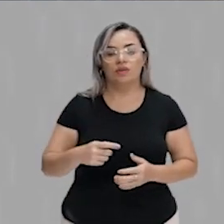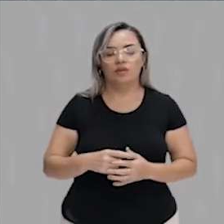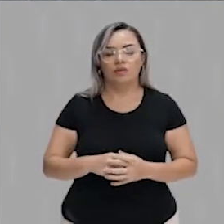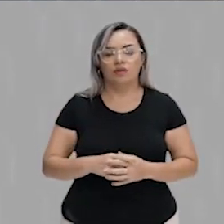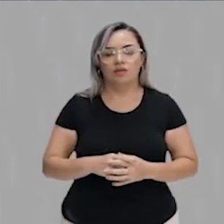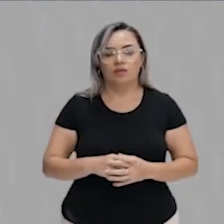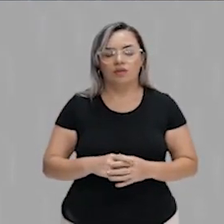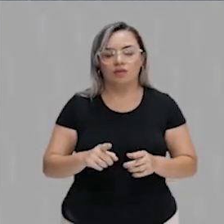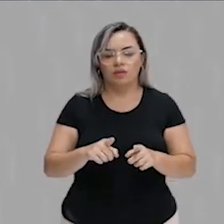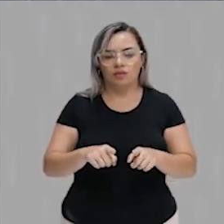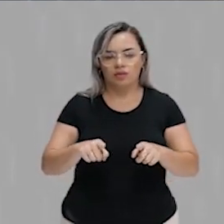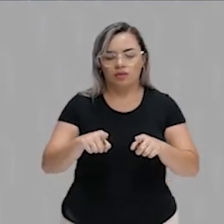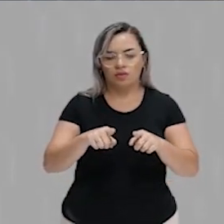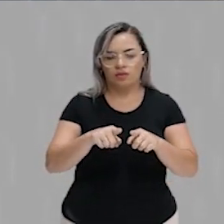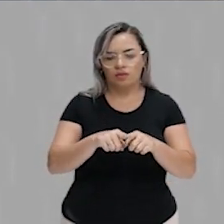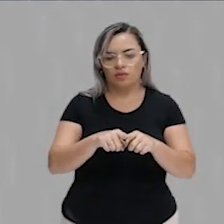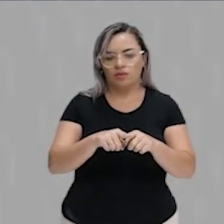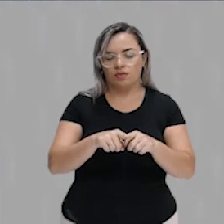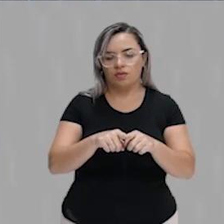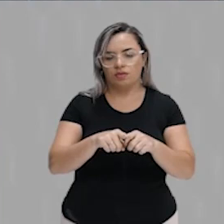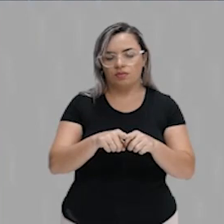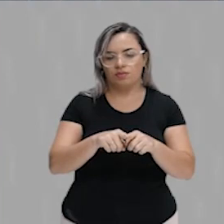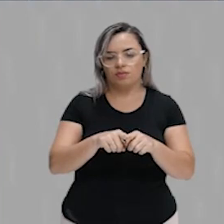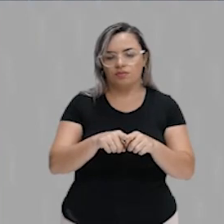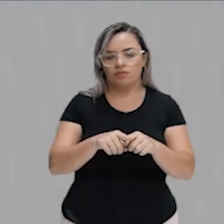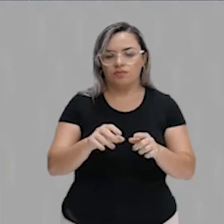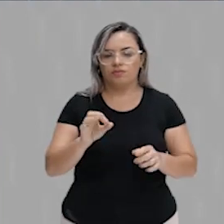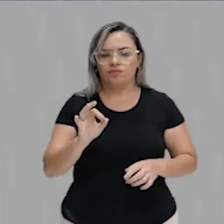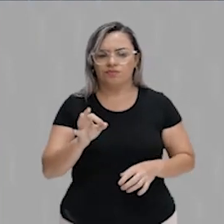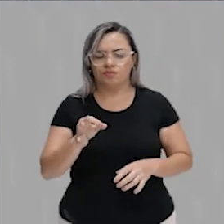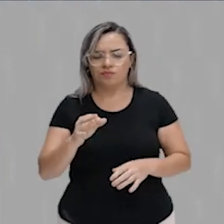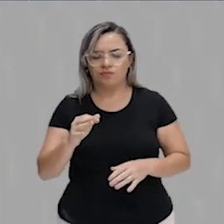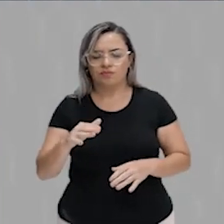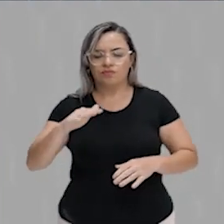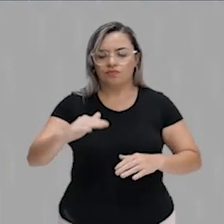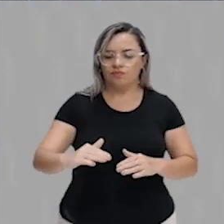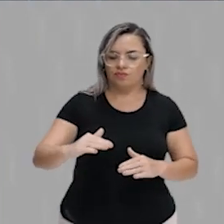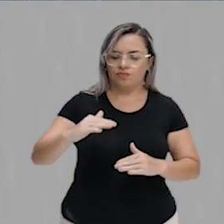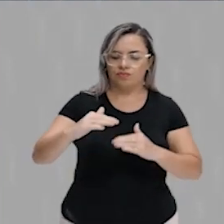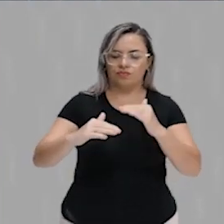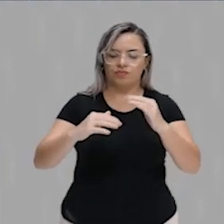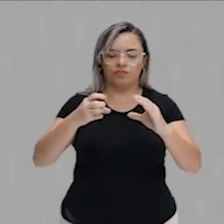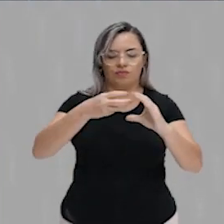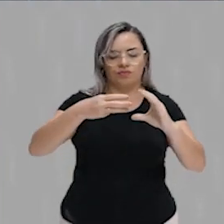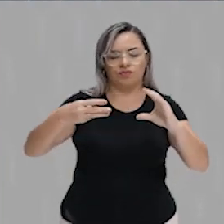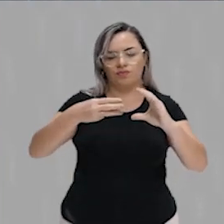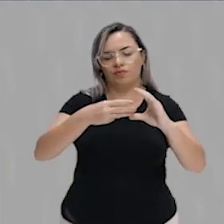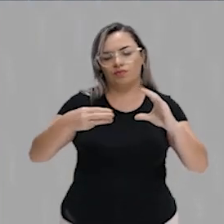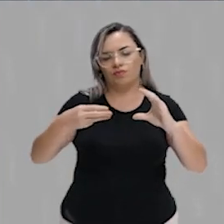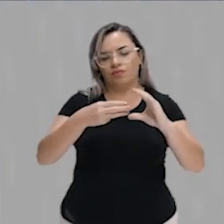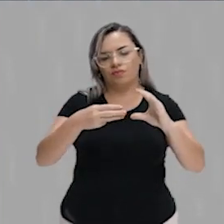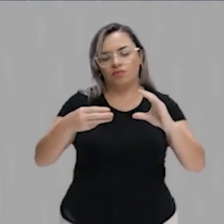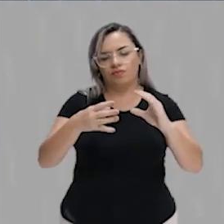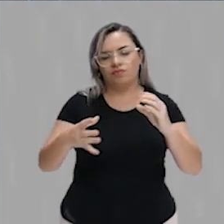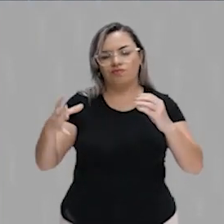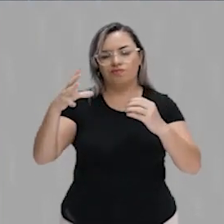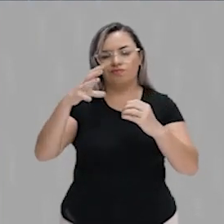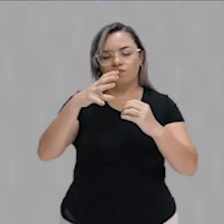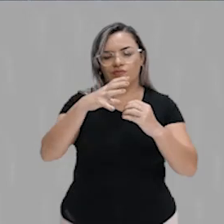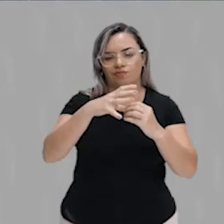das concentrações adequadas também. Promove o crescimento máximo das células. Inibem o